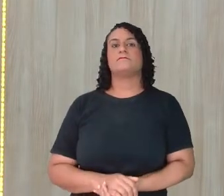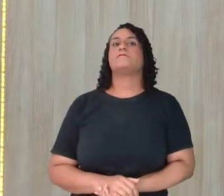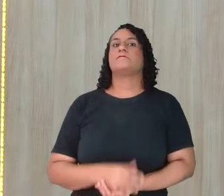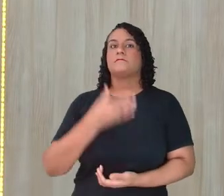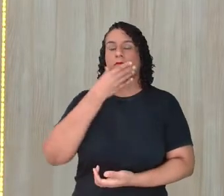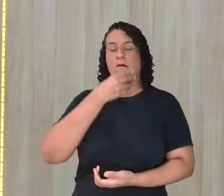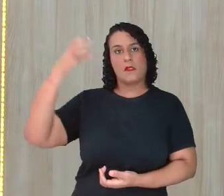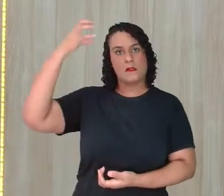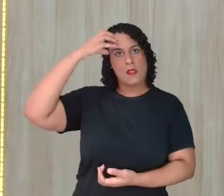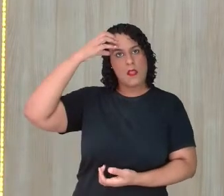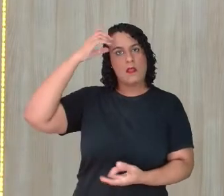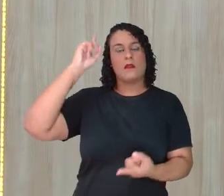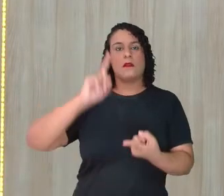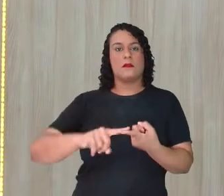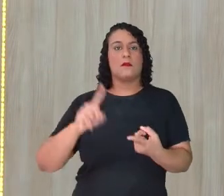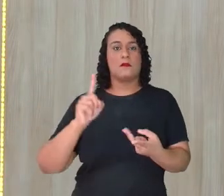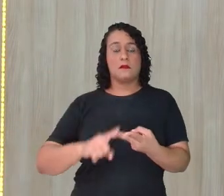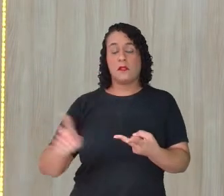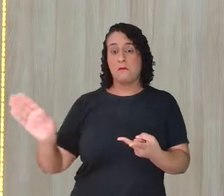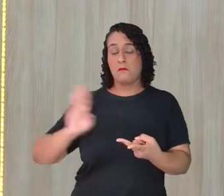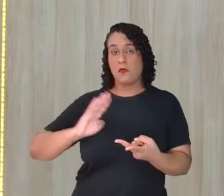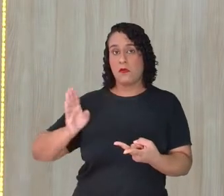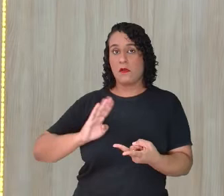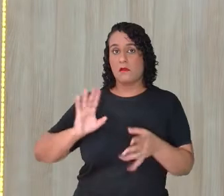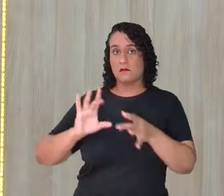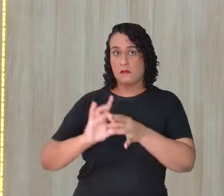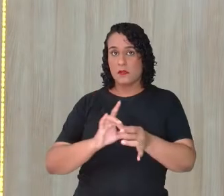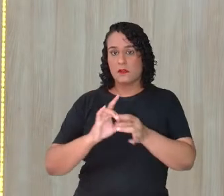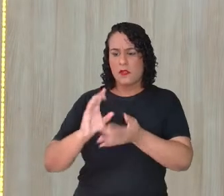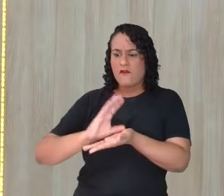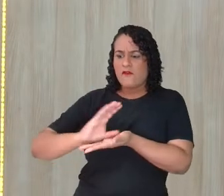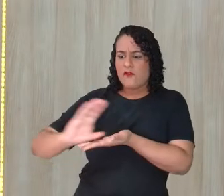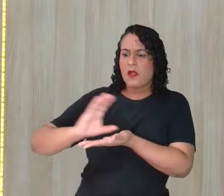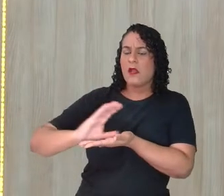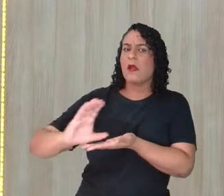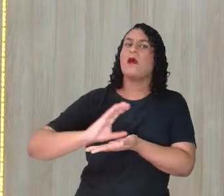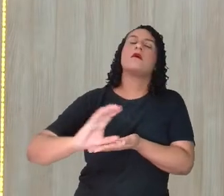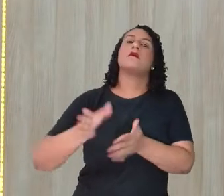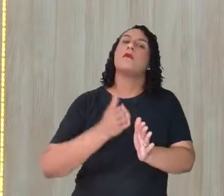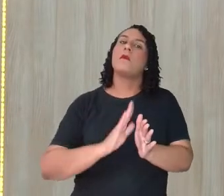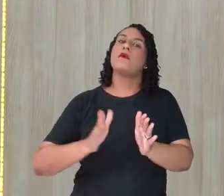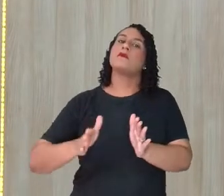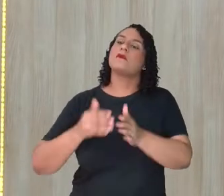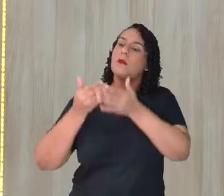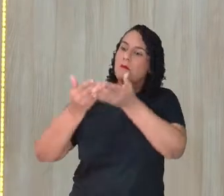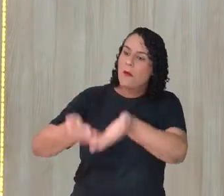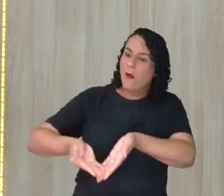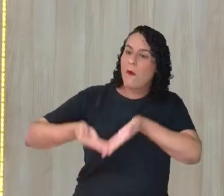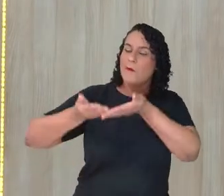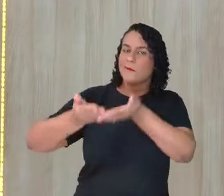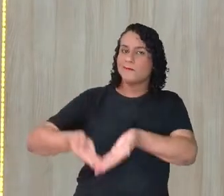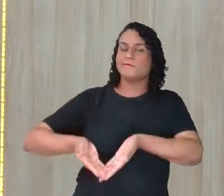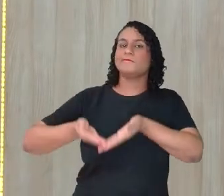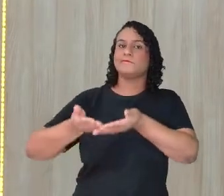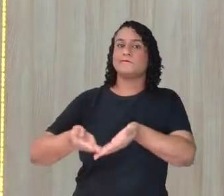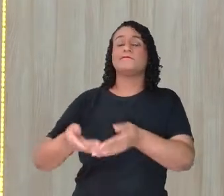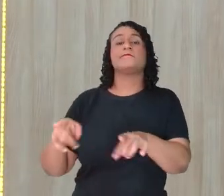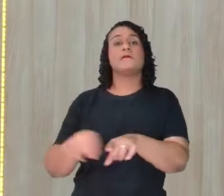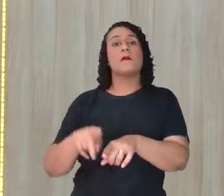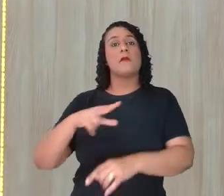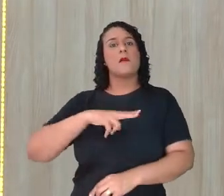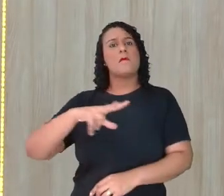reino centralizado e burguesia financie ali os processos, né, de navegação. Outra coisa, Portugal